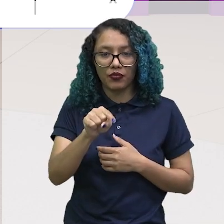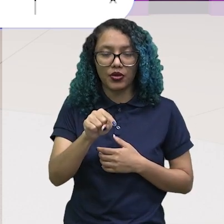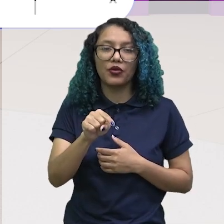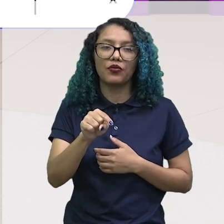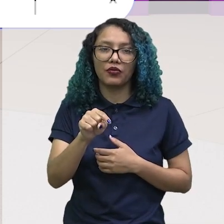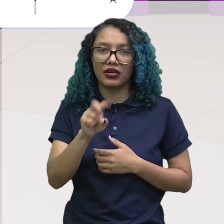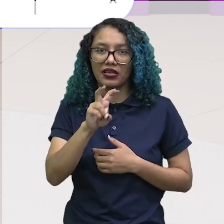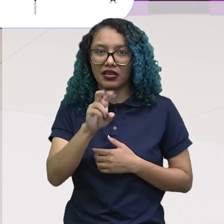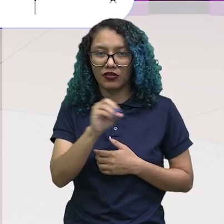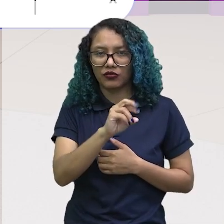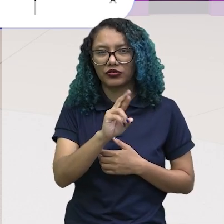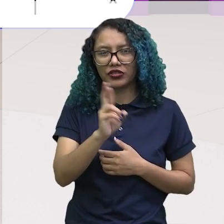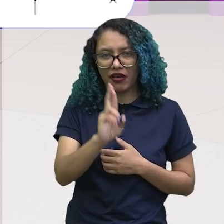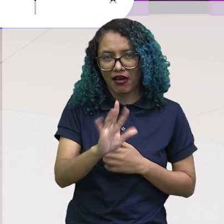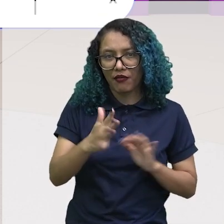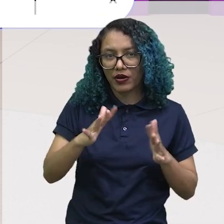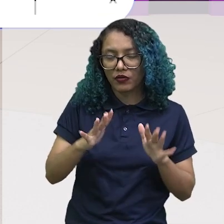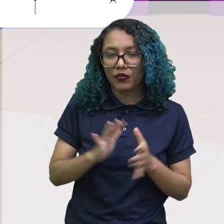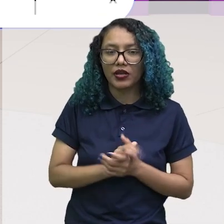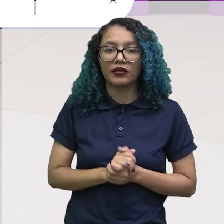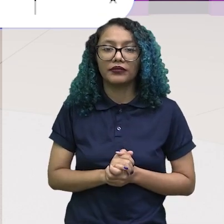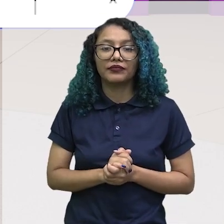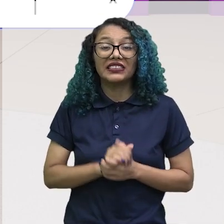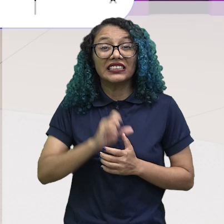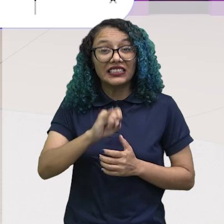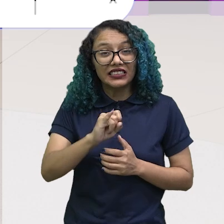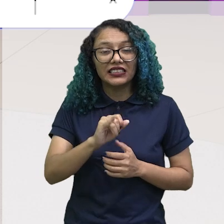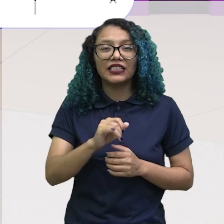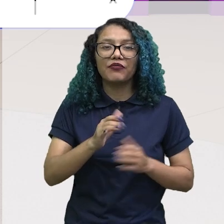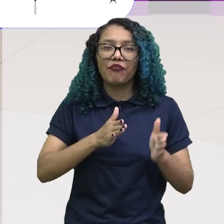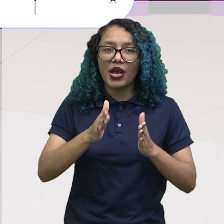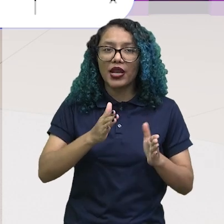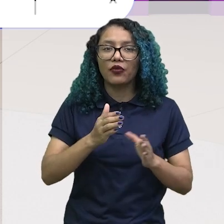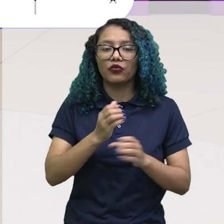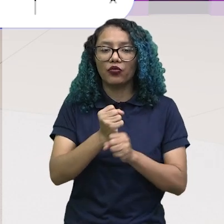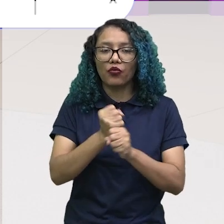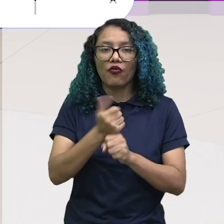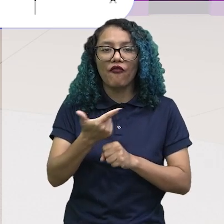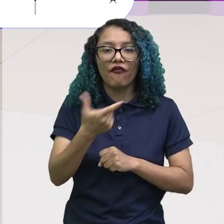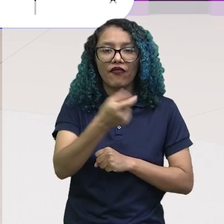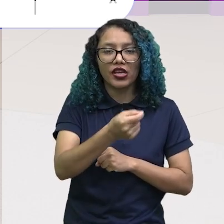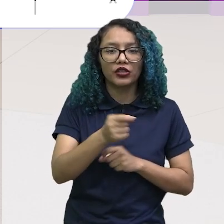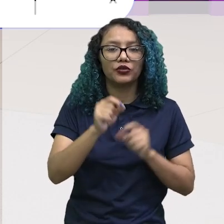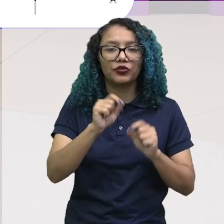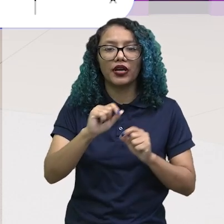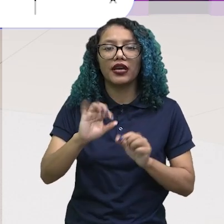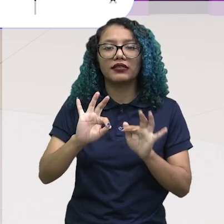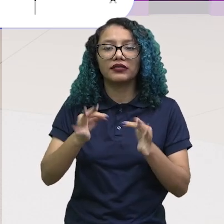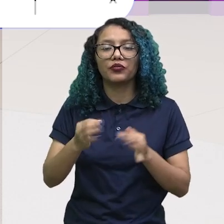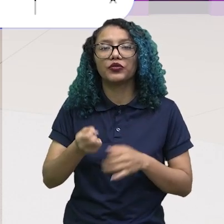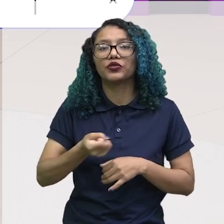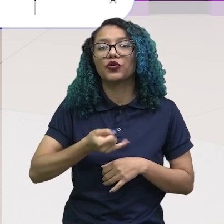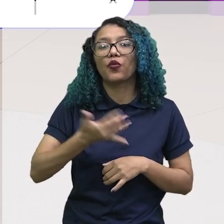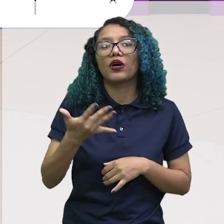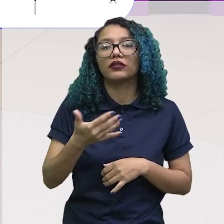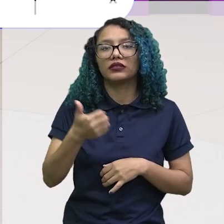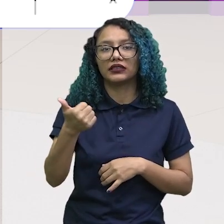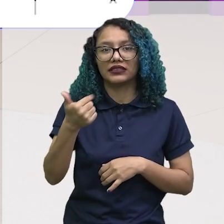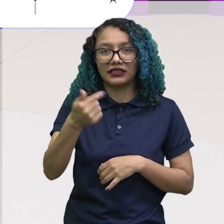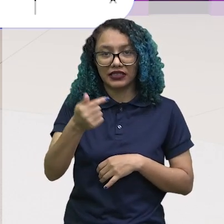R$16.501 e mais alguns centavos. Se a gente avançar agora para 20 anos, os juros simples vão render